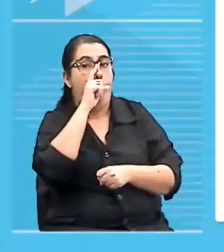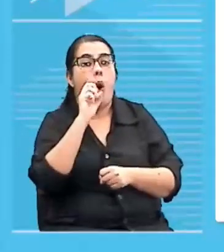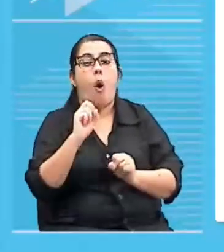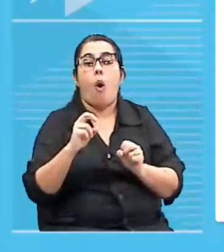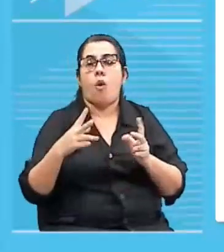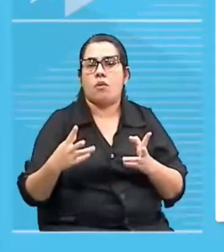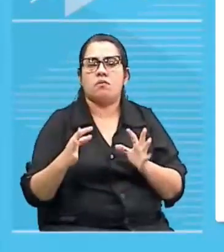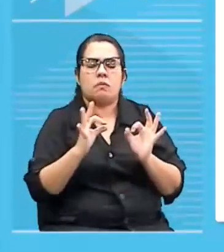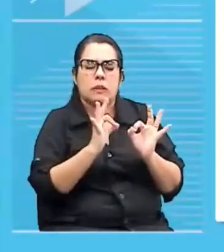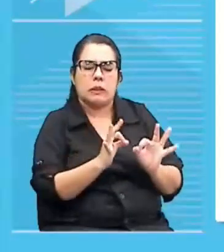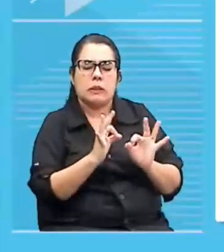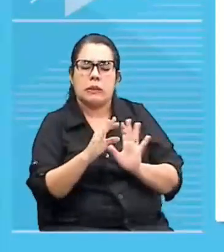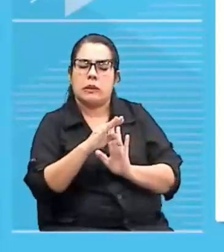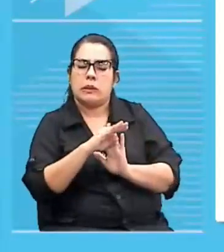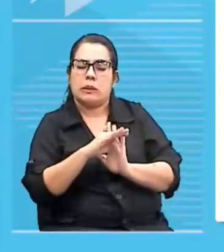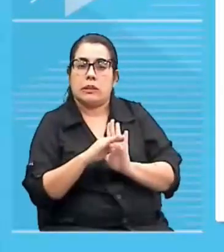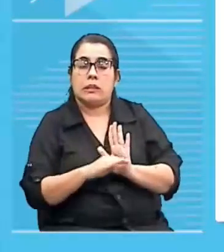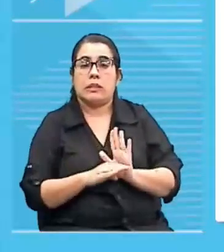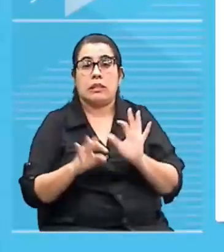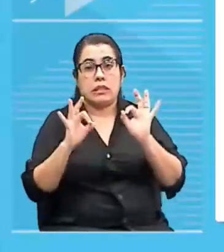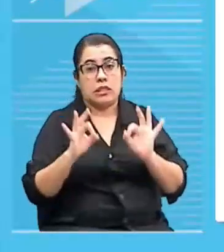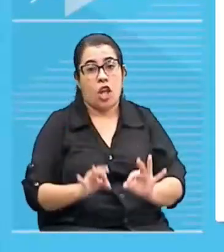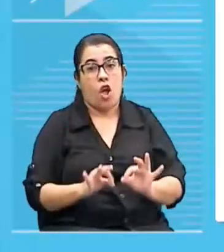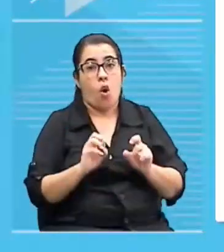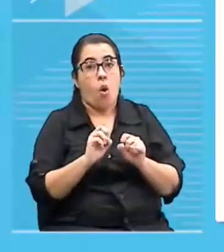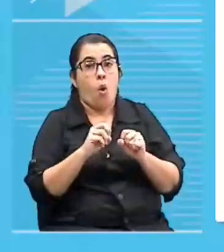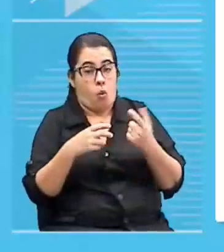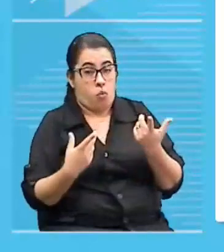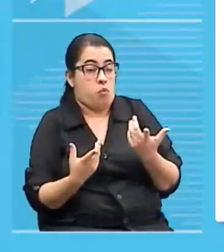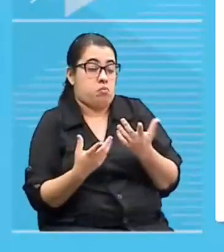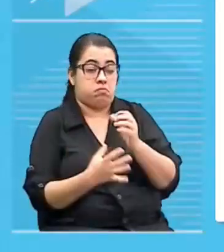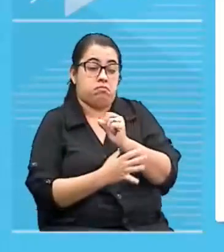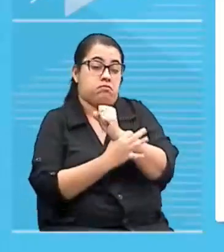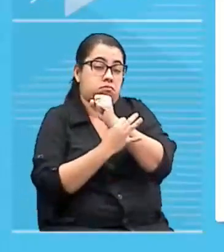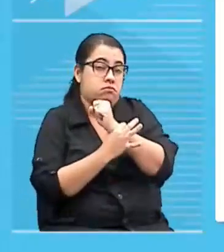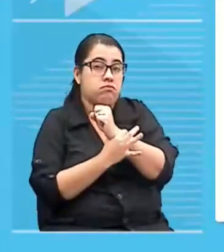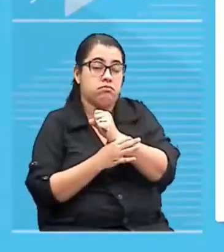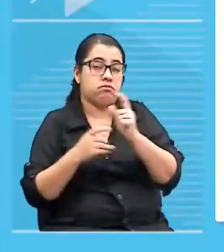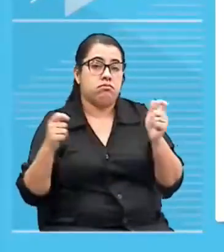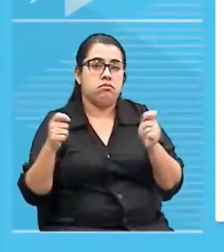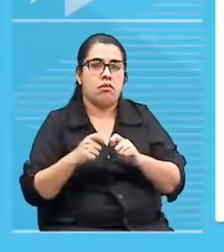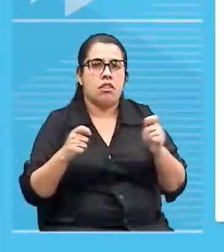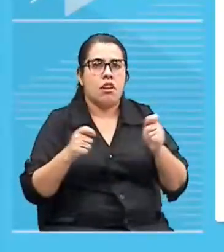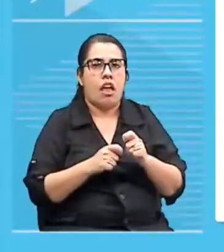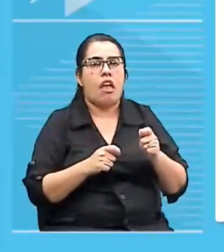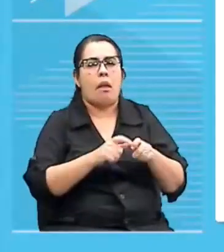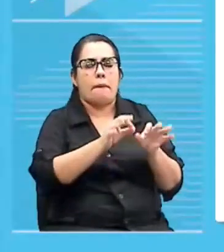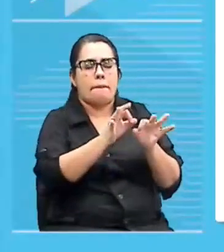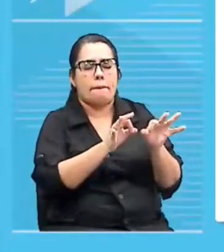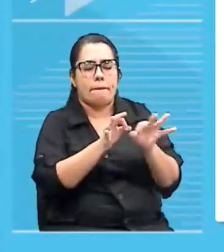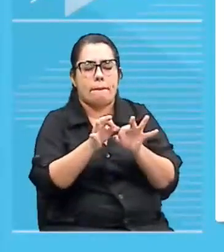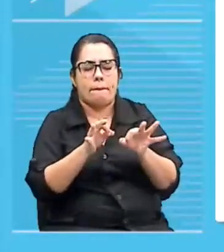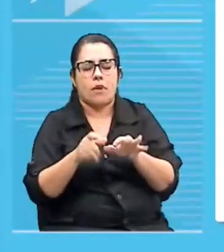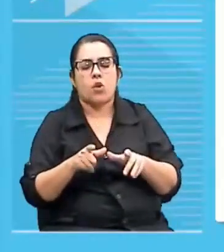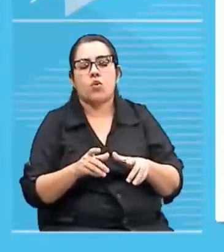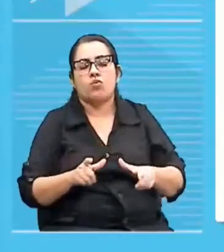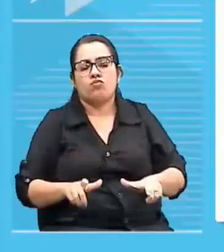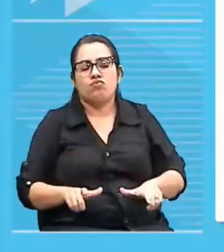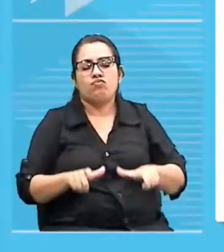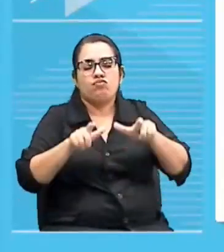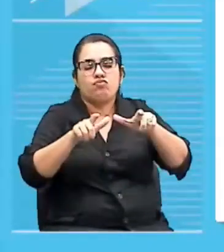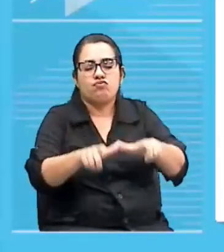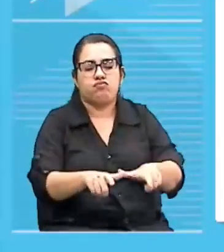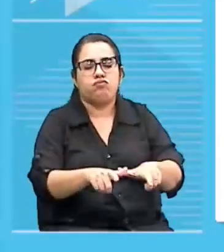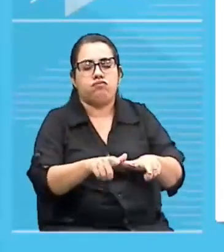ela está nos padrões corretos, se ela é segura. Então, eles levam esse robô e ele